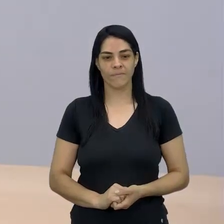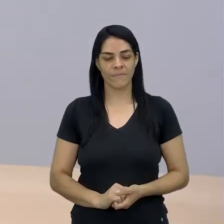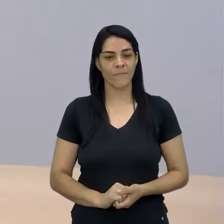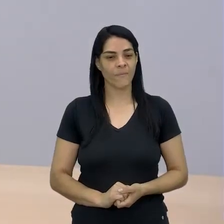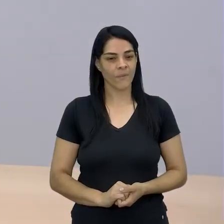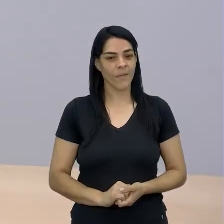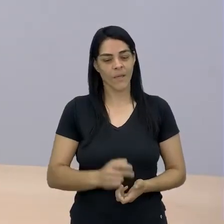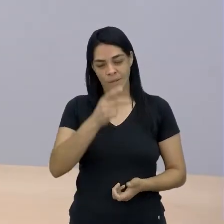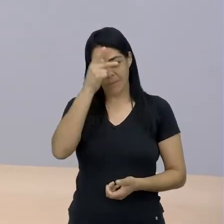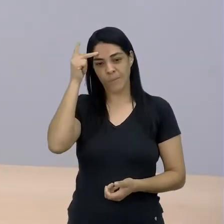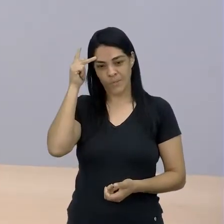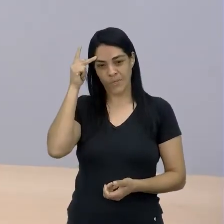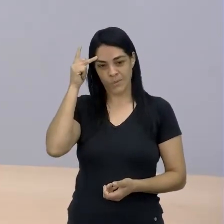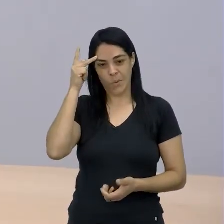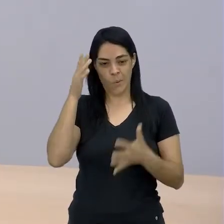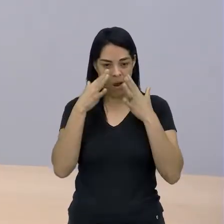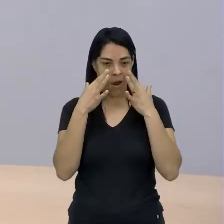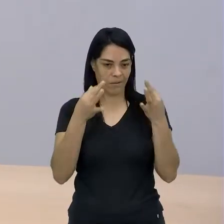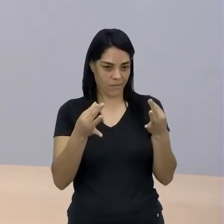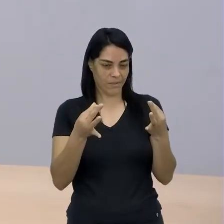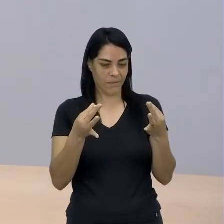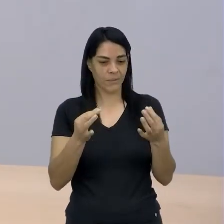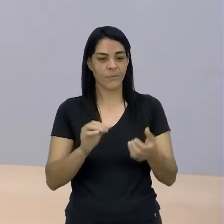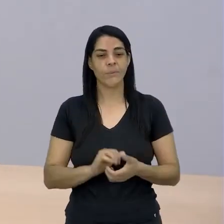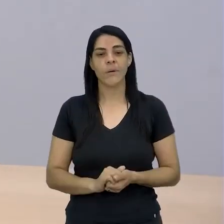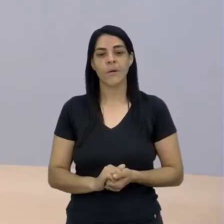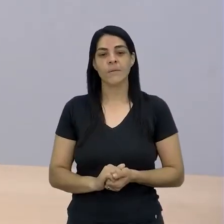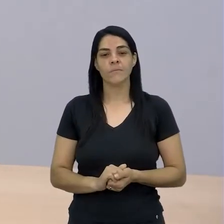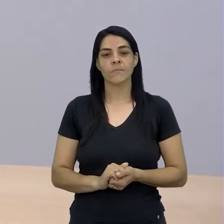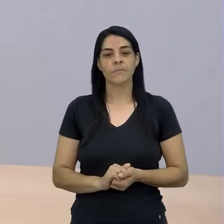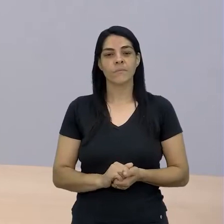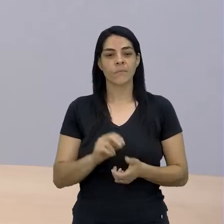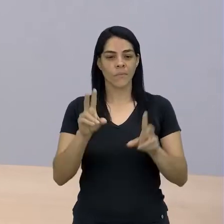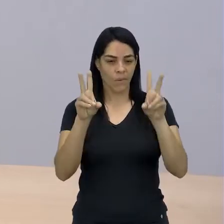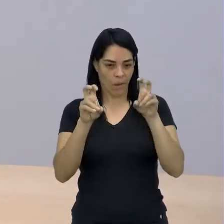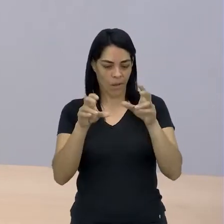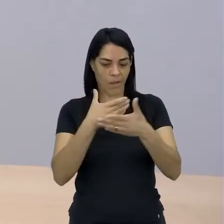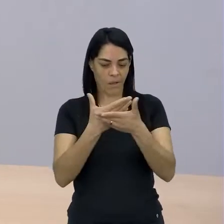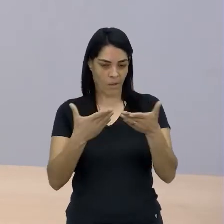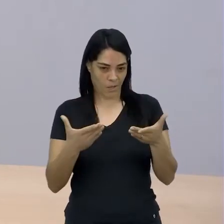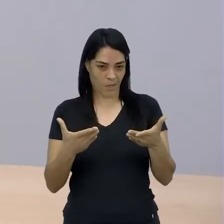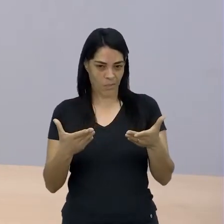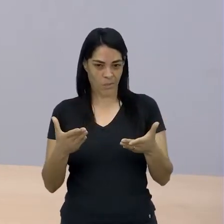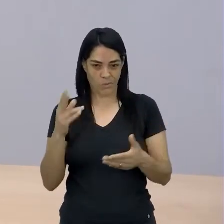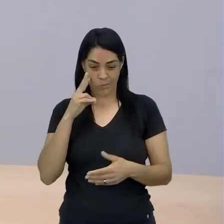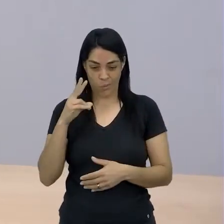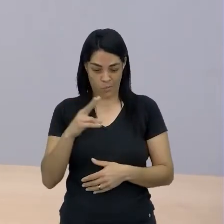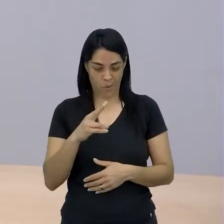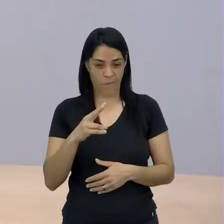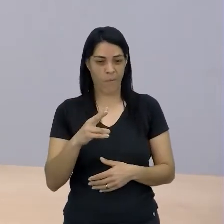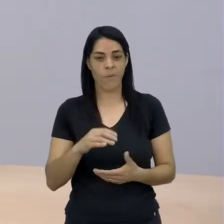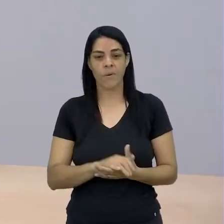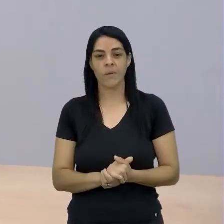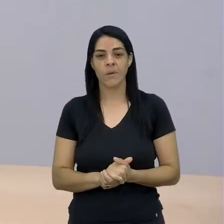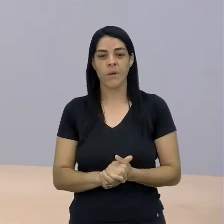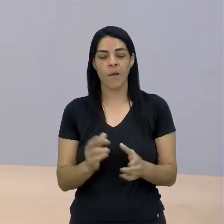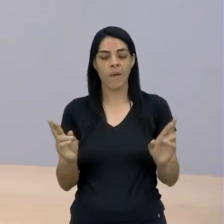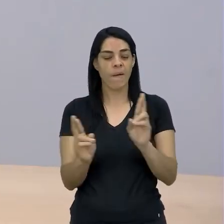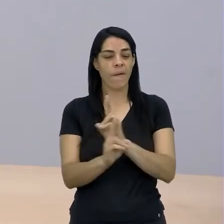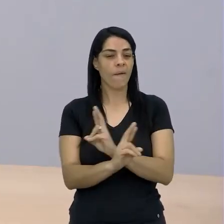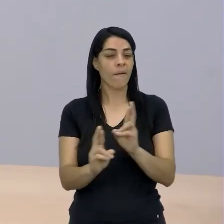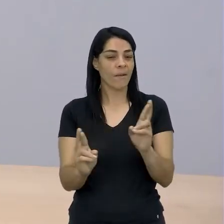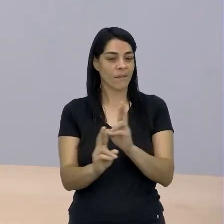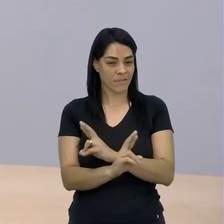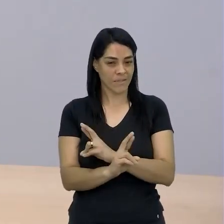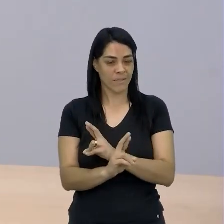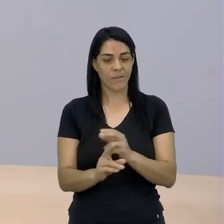Gente, uma coisa que me chamou a atenção nessa peça que nós vimos foi aquela relação